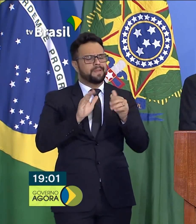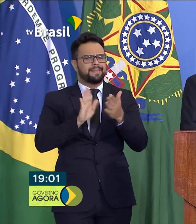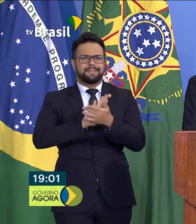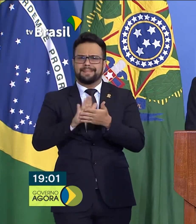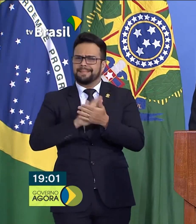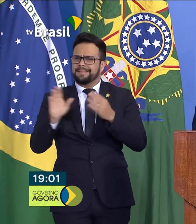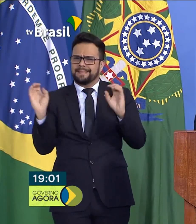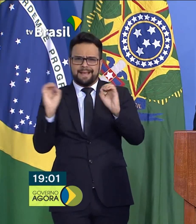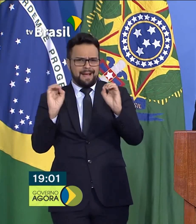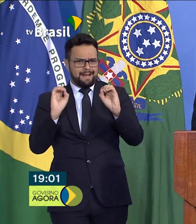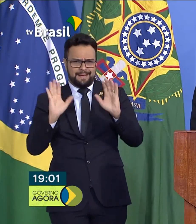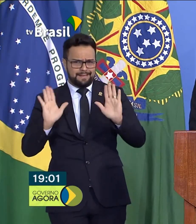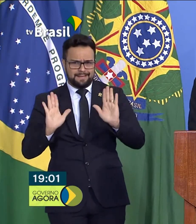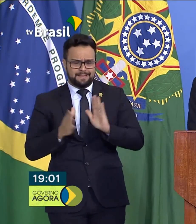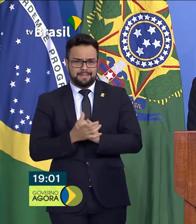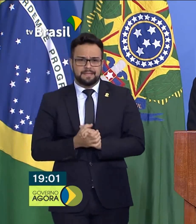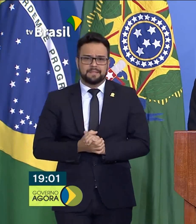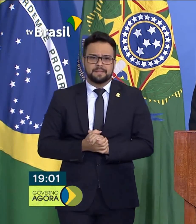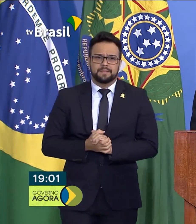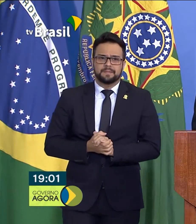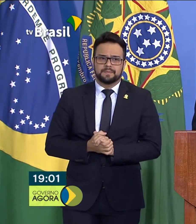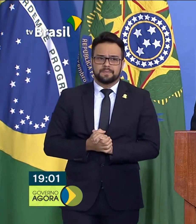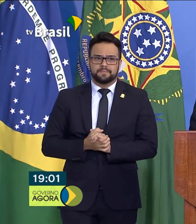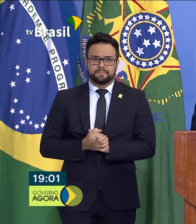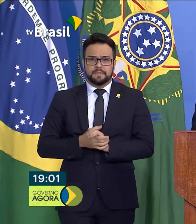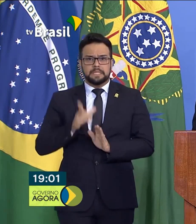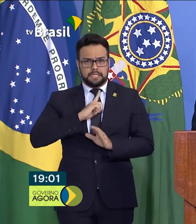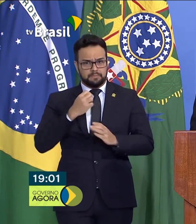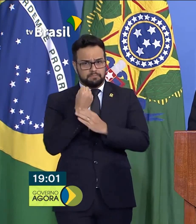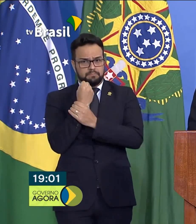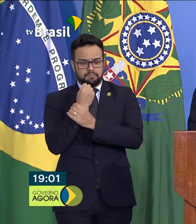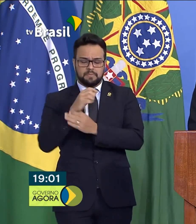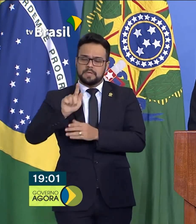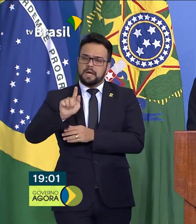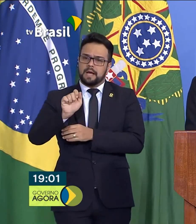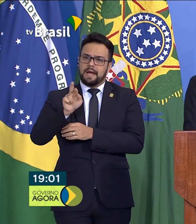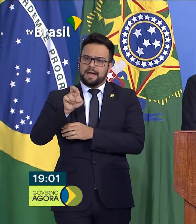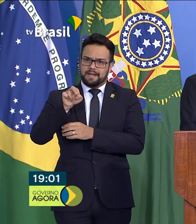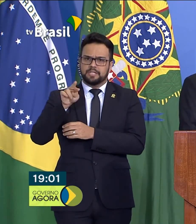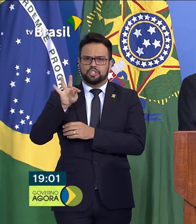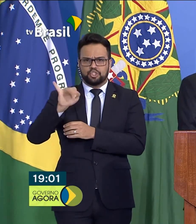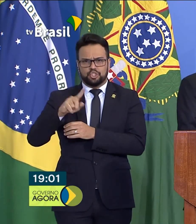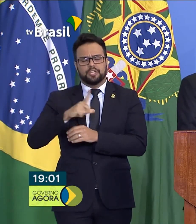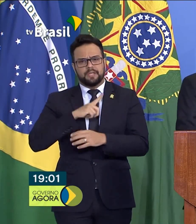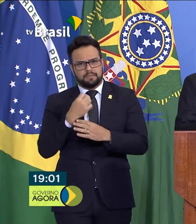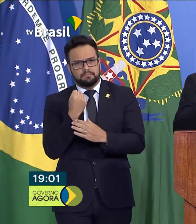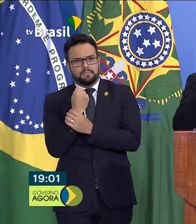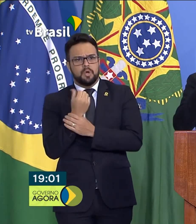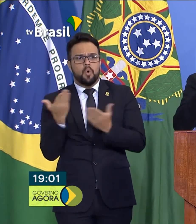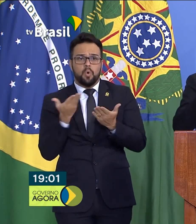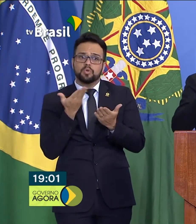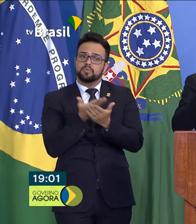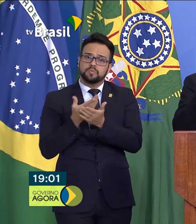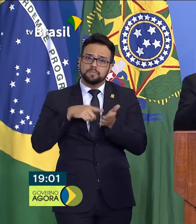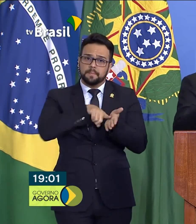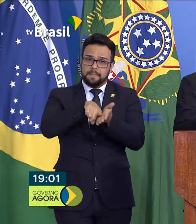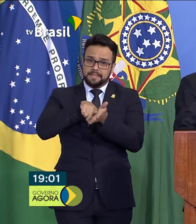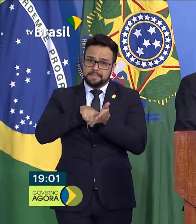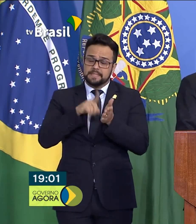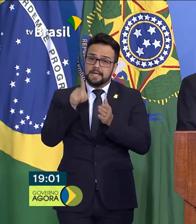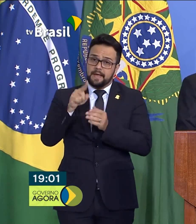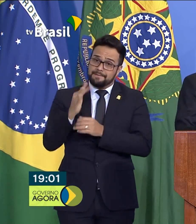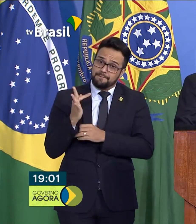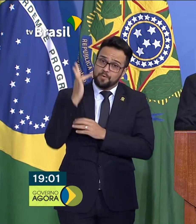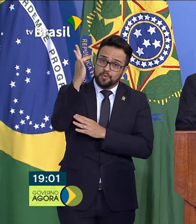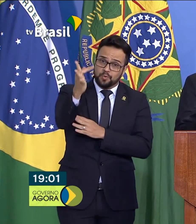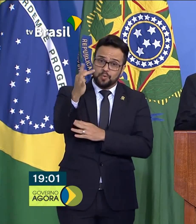no tocante às suas garantias. Isso está garantido. O que se estuda é para, para